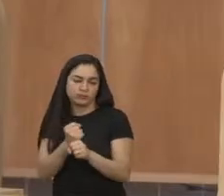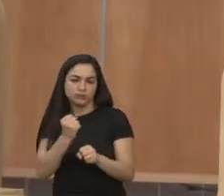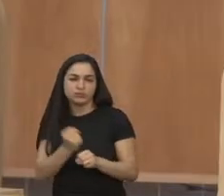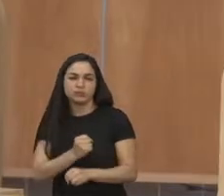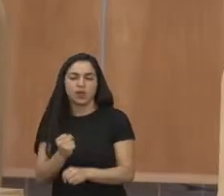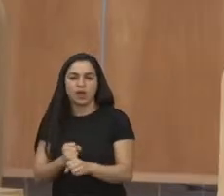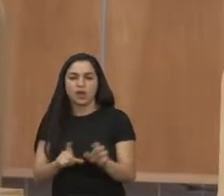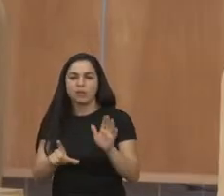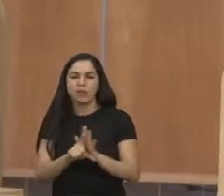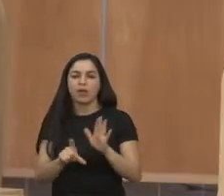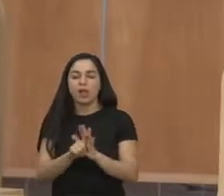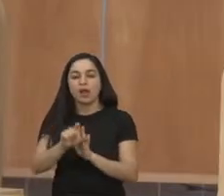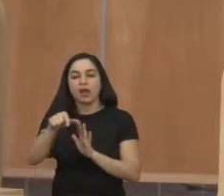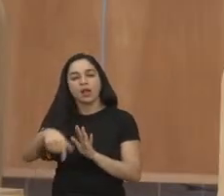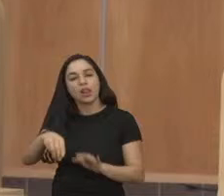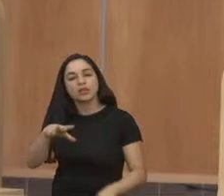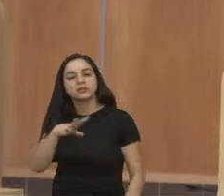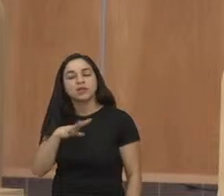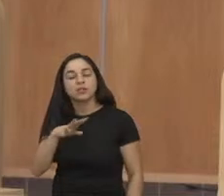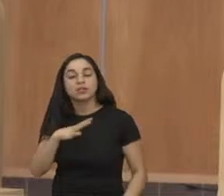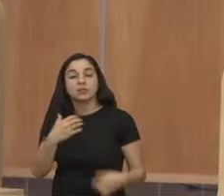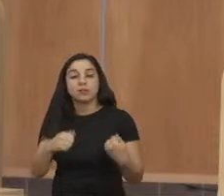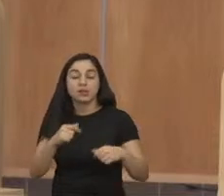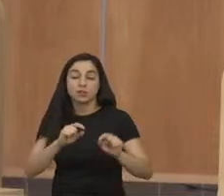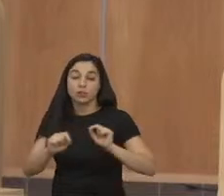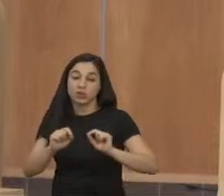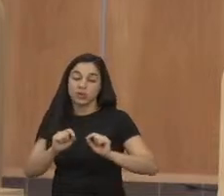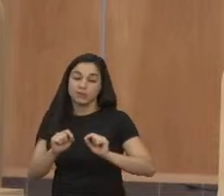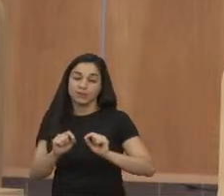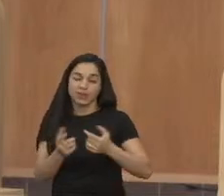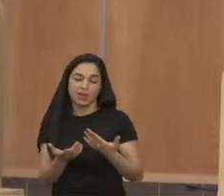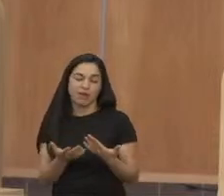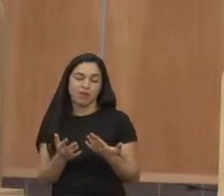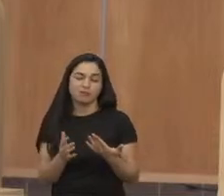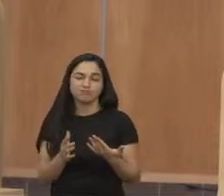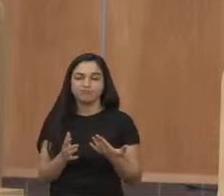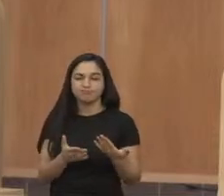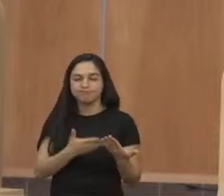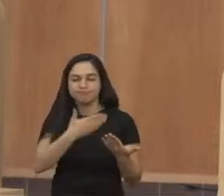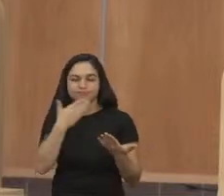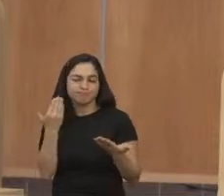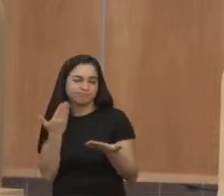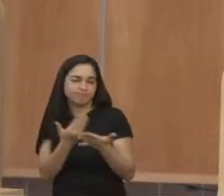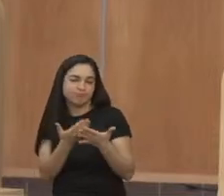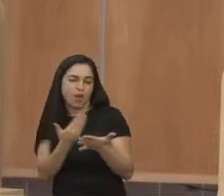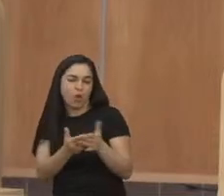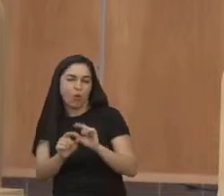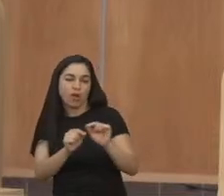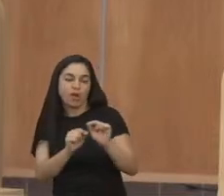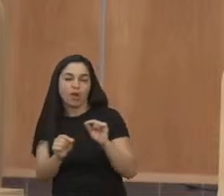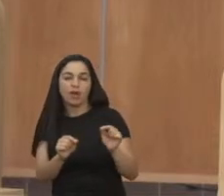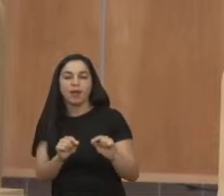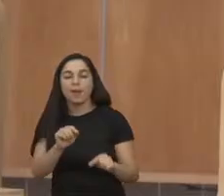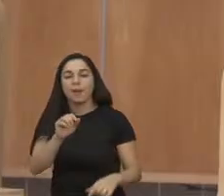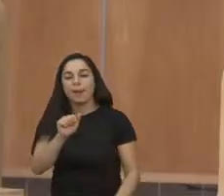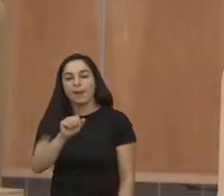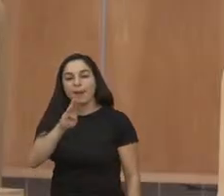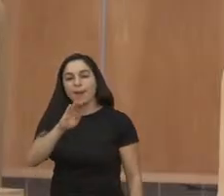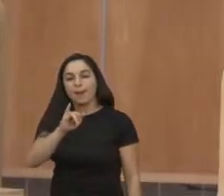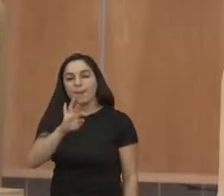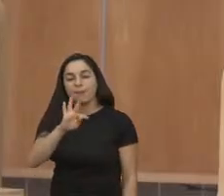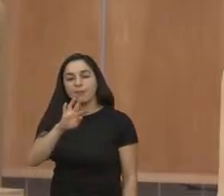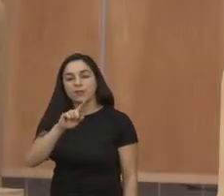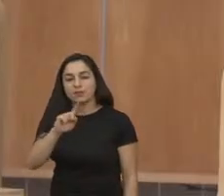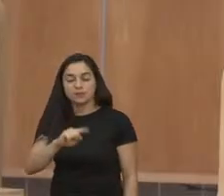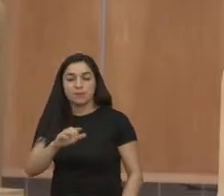fato, rever algumas questões para que nosso município possa desburocratizar os processos de habite-se na cidade. E